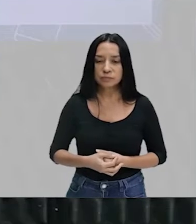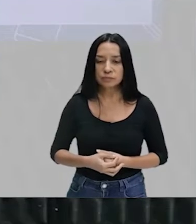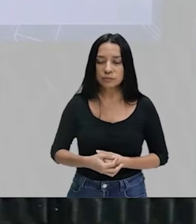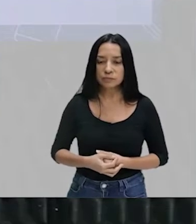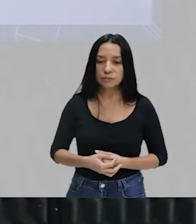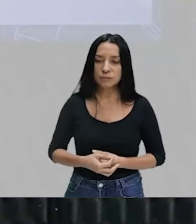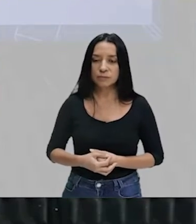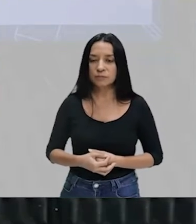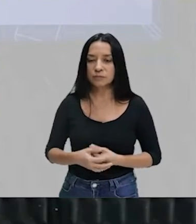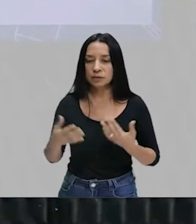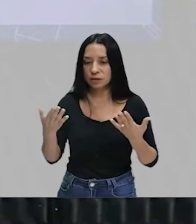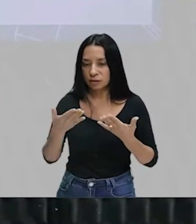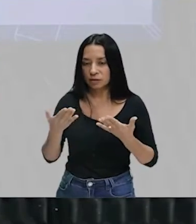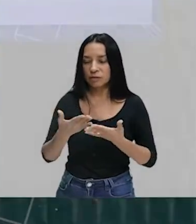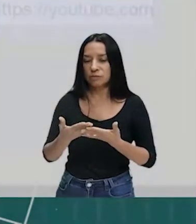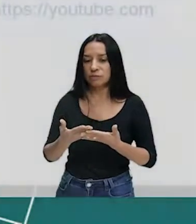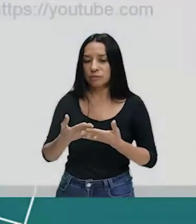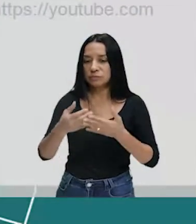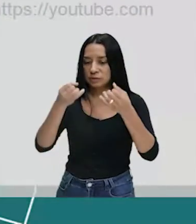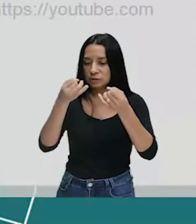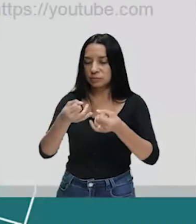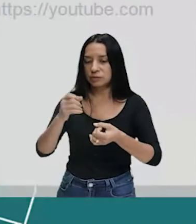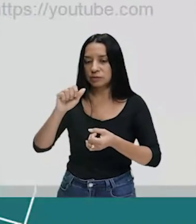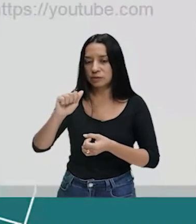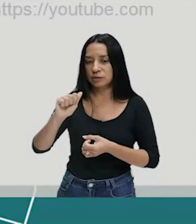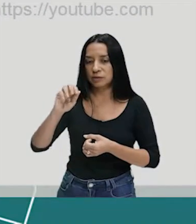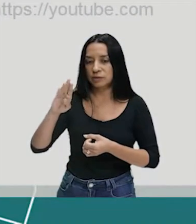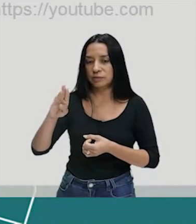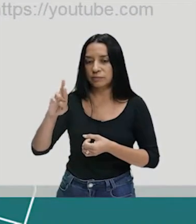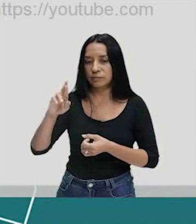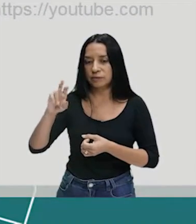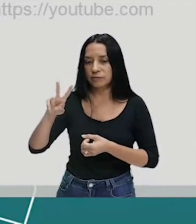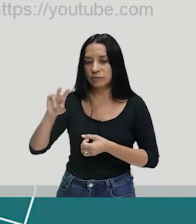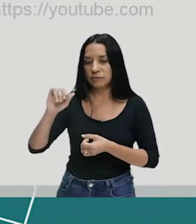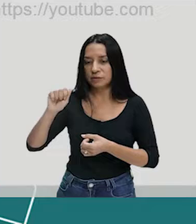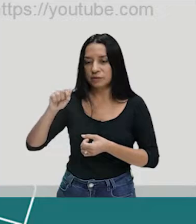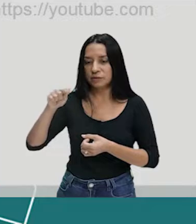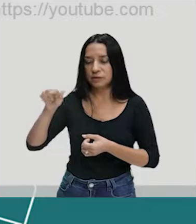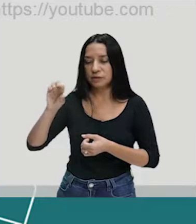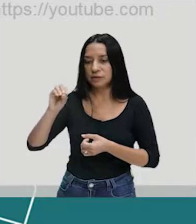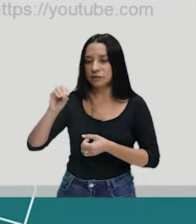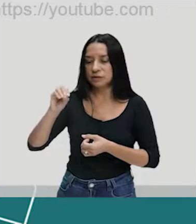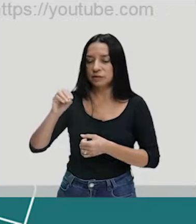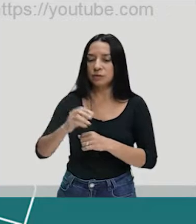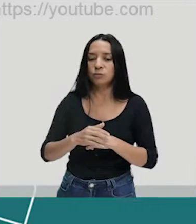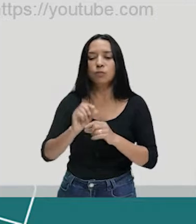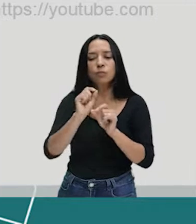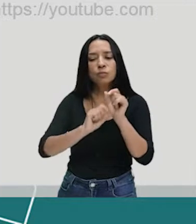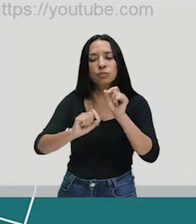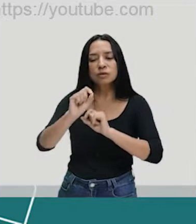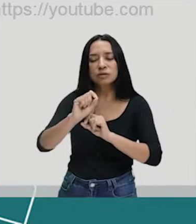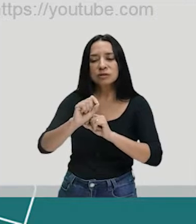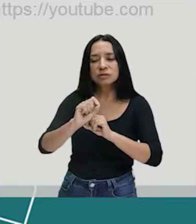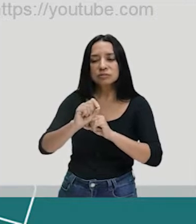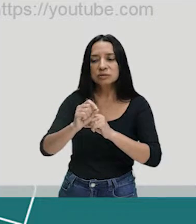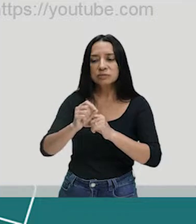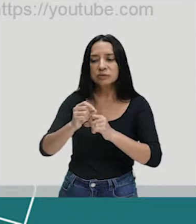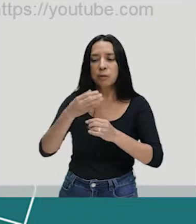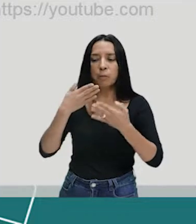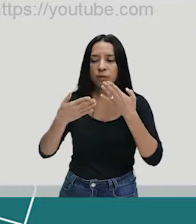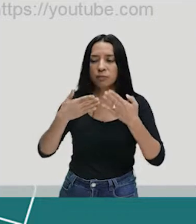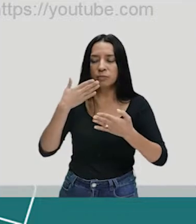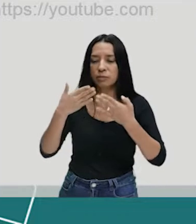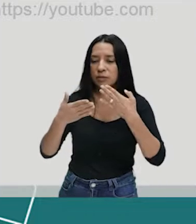bom falando agora das abreviações E essas abreviações são típicas do chat O que é um chat é um bate-papo nessa